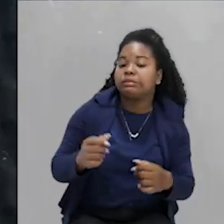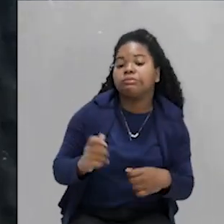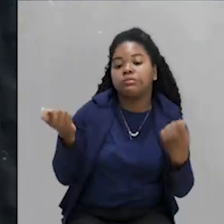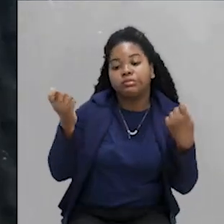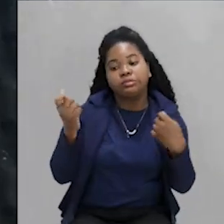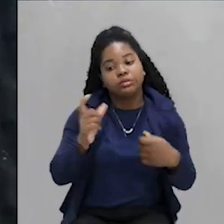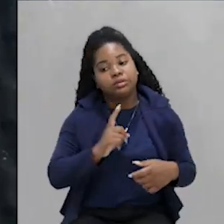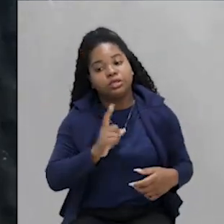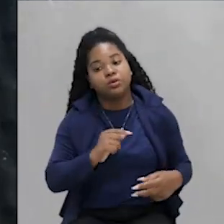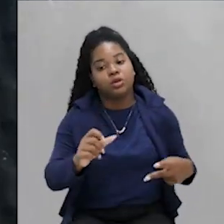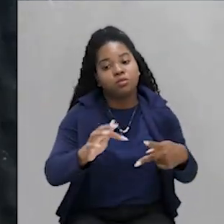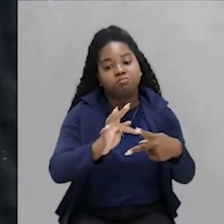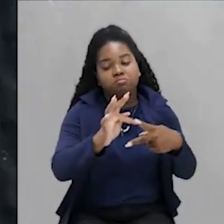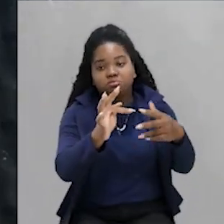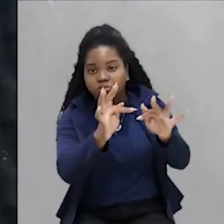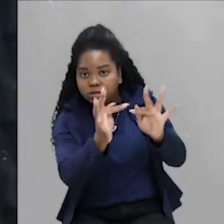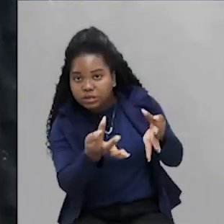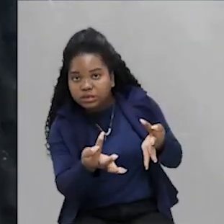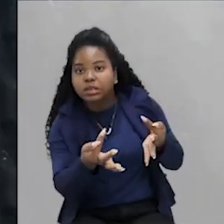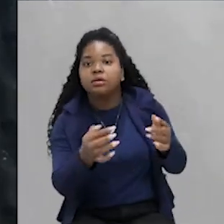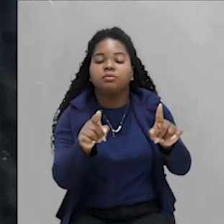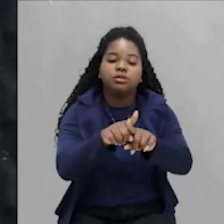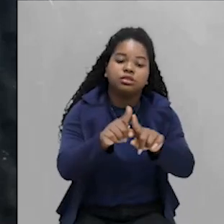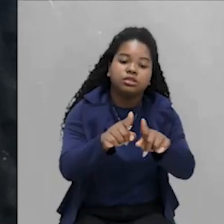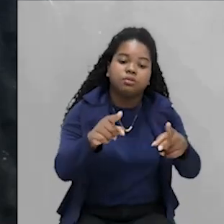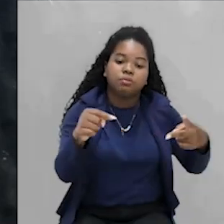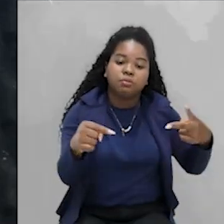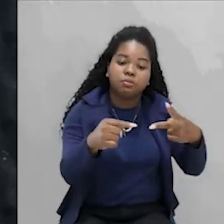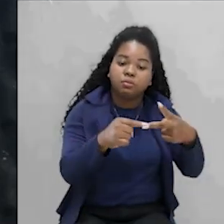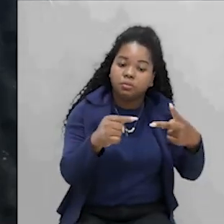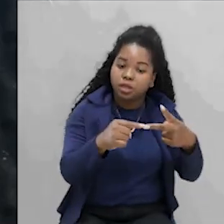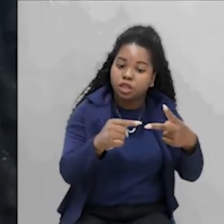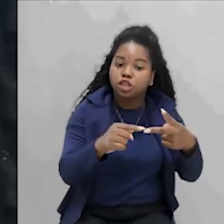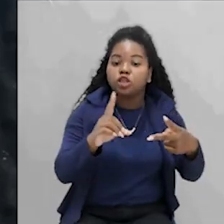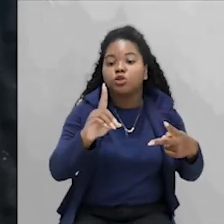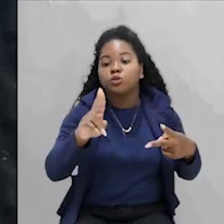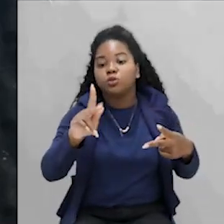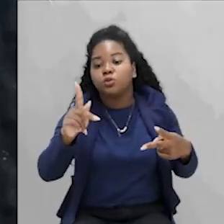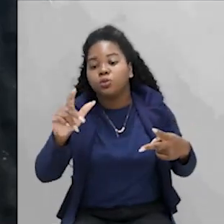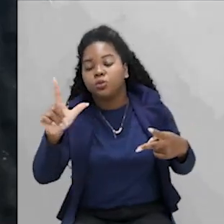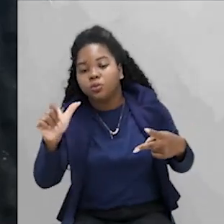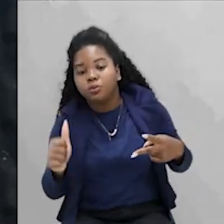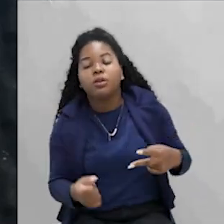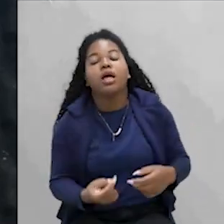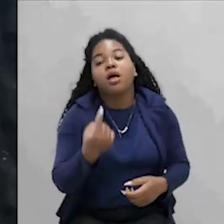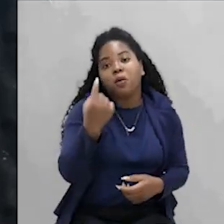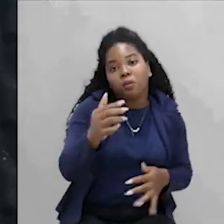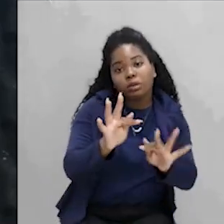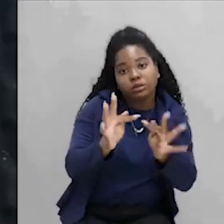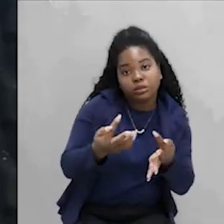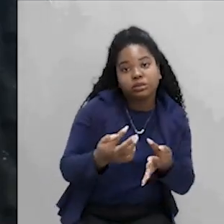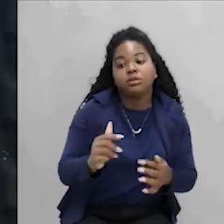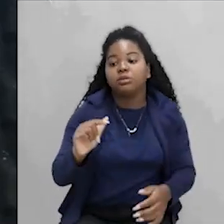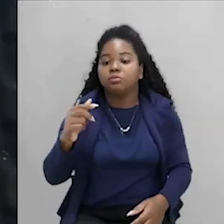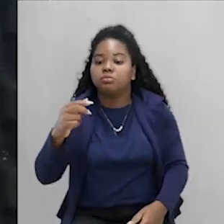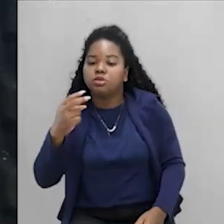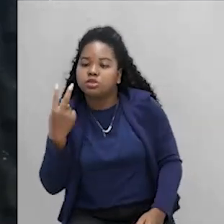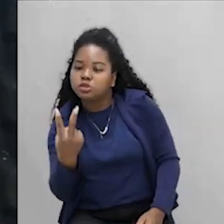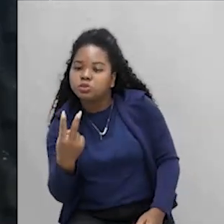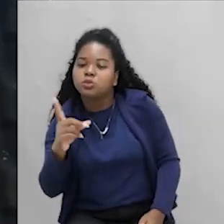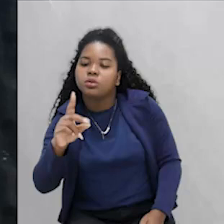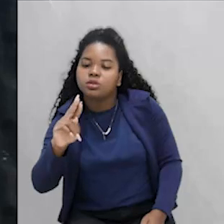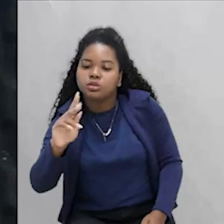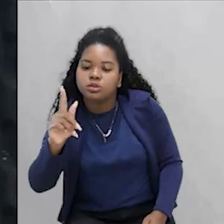simples pode apresentar a ligação dupla simples e uma dupla uma simples e uma tripla ou duas ligações